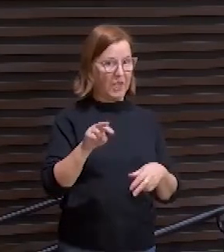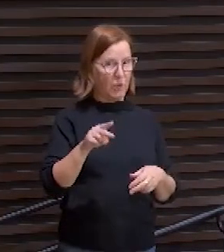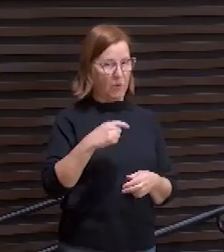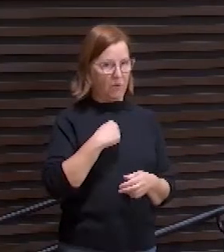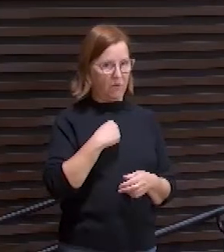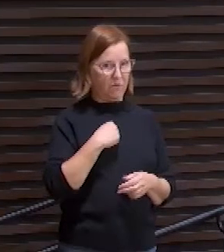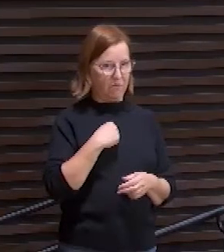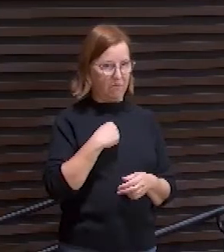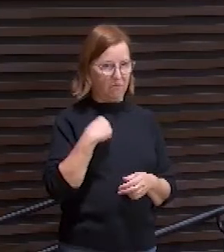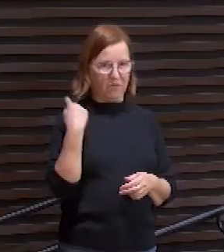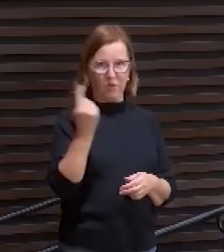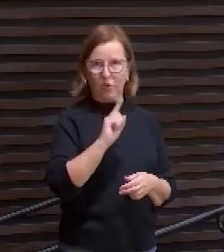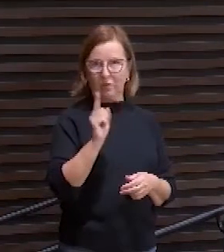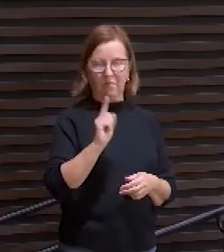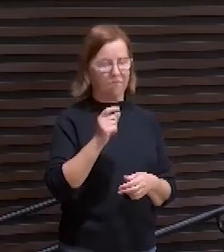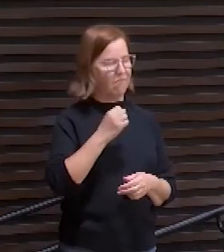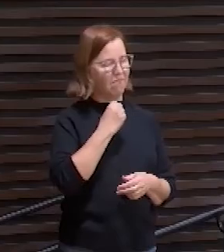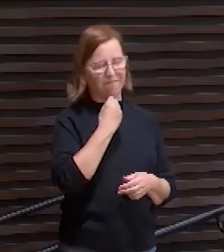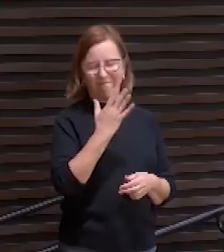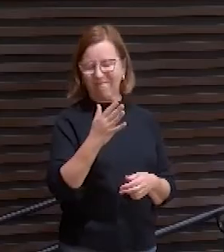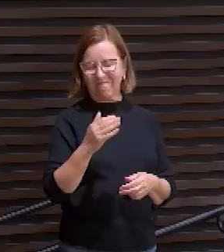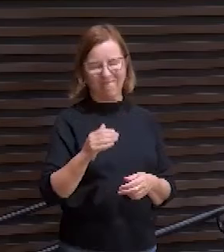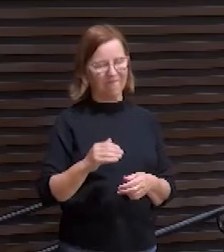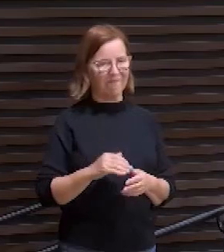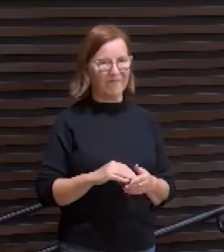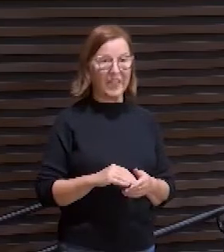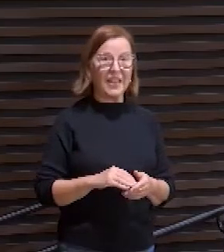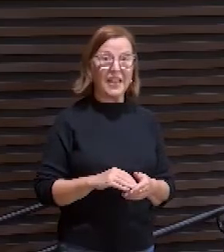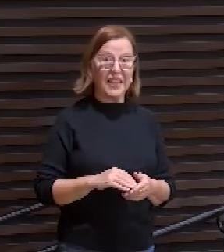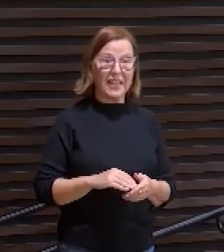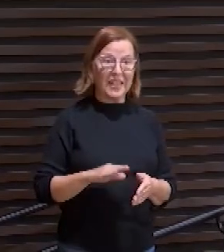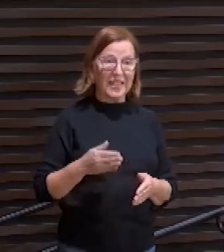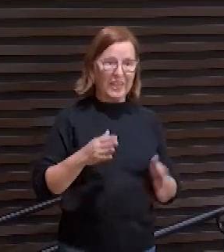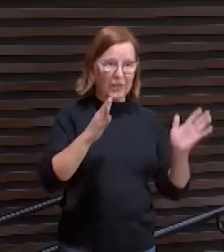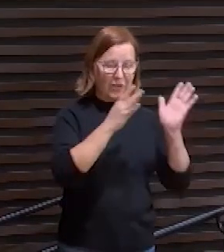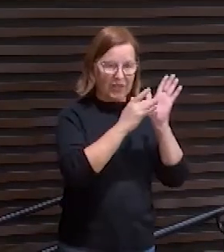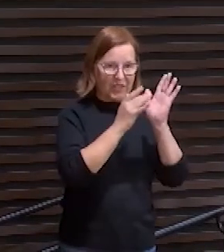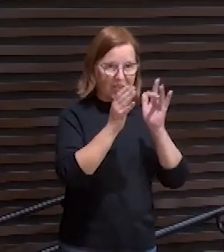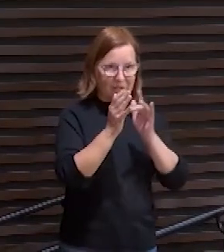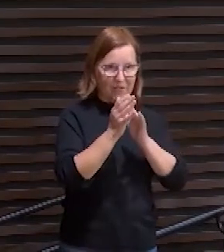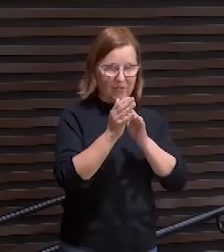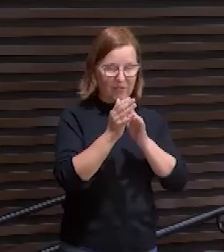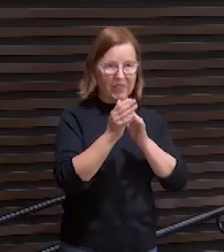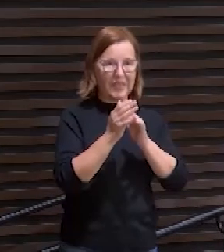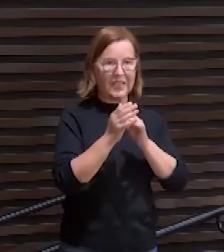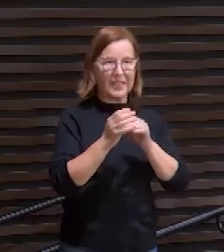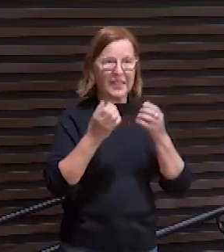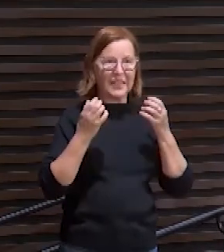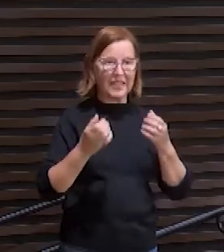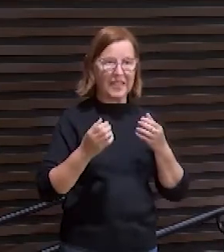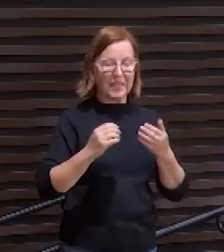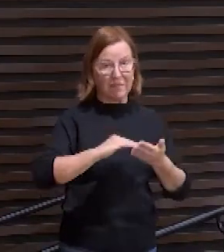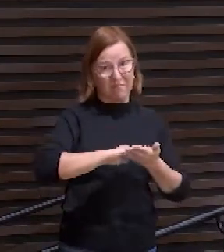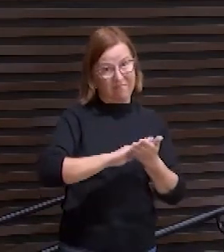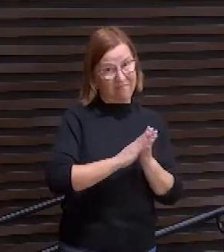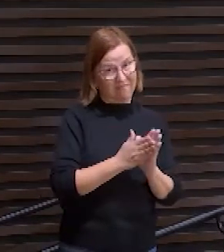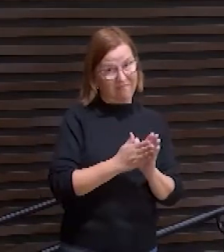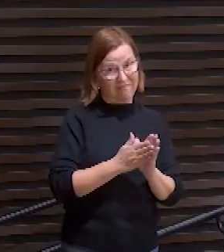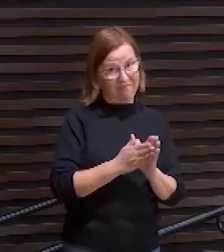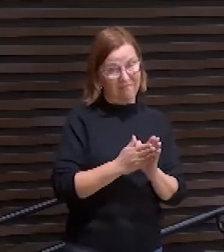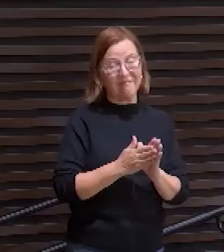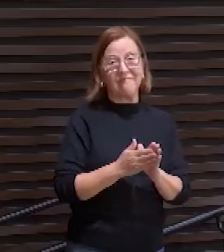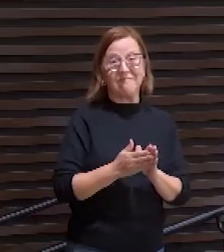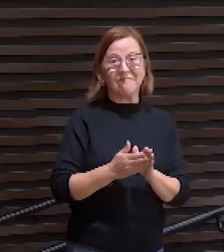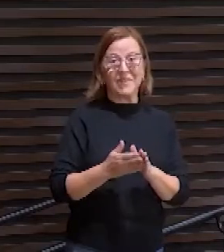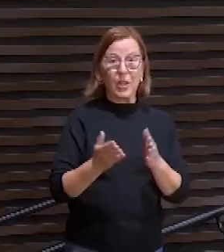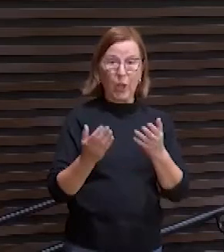somos bons. Então aqui, Jesus, com essa resposta, ele quer o quê? Desconstruir o jovem